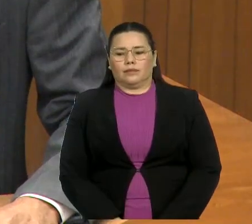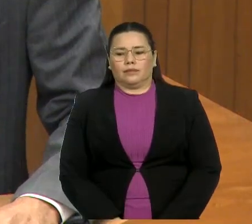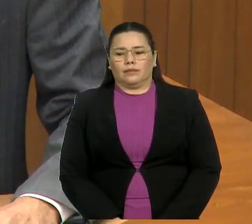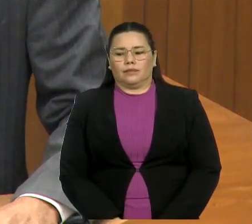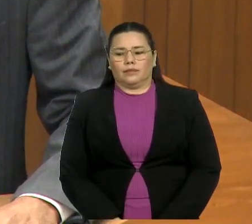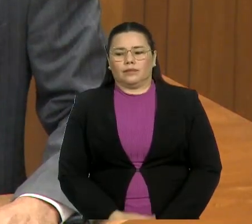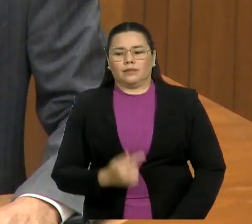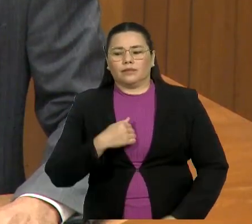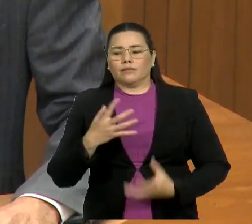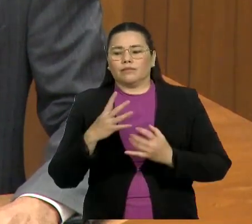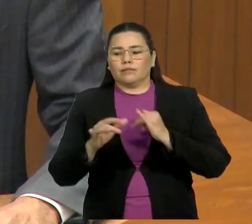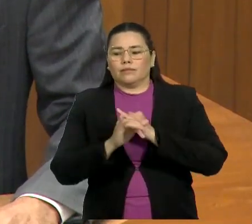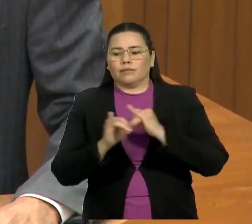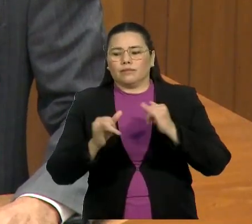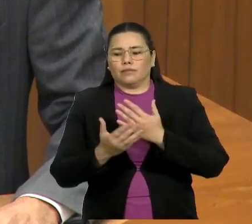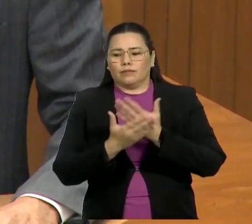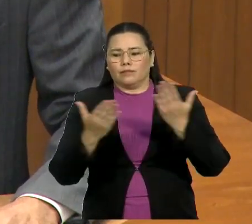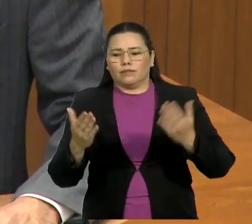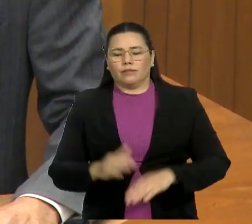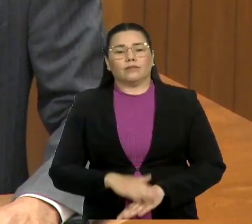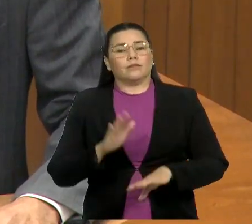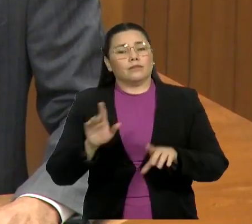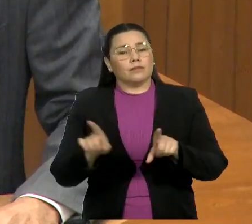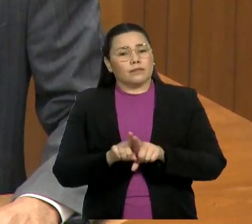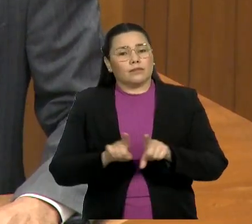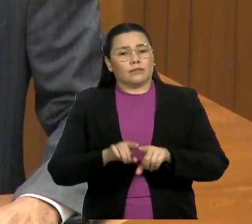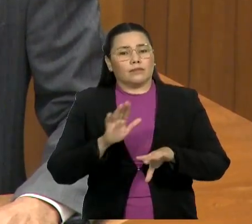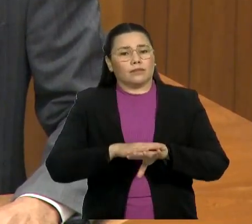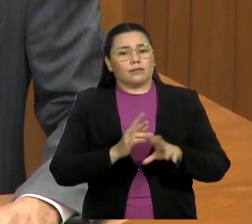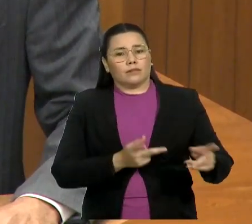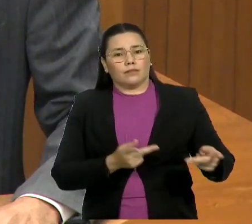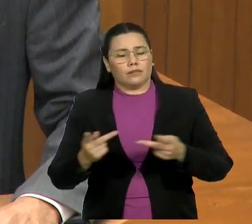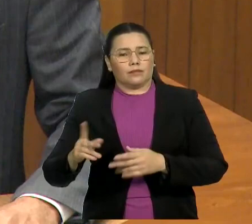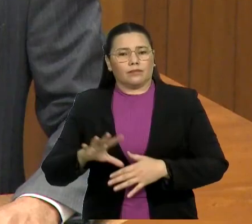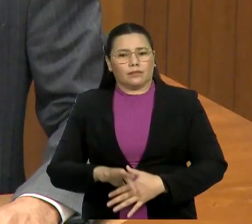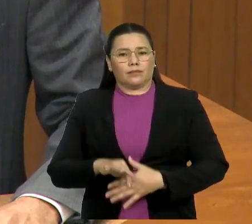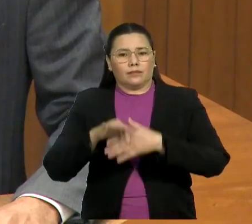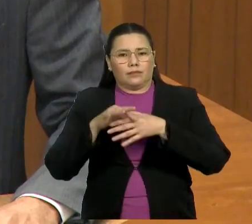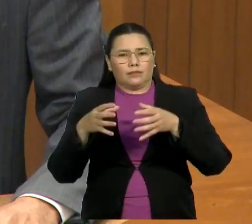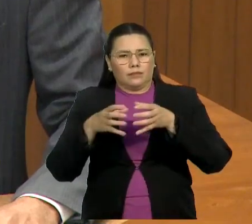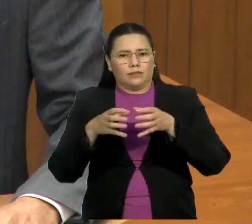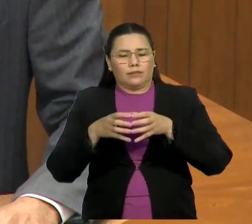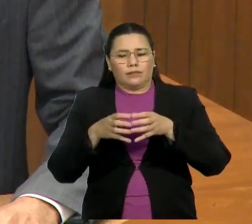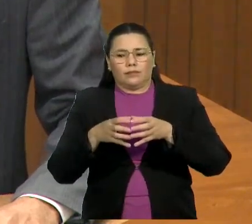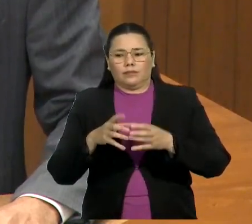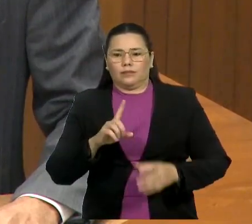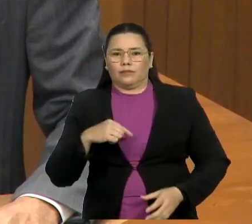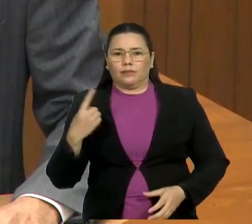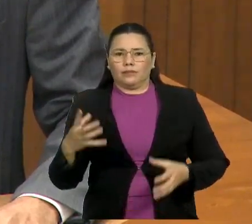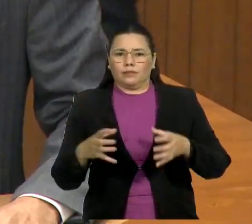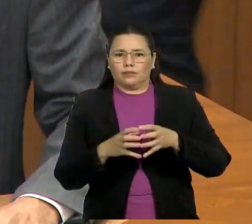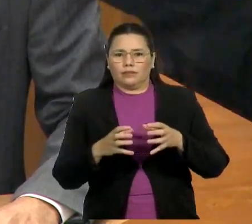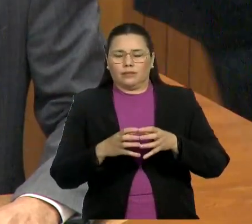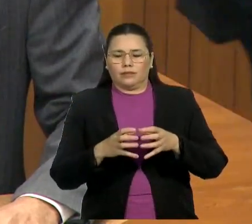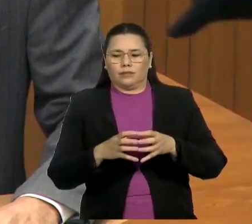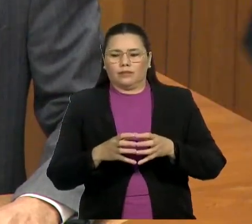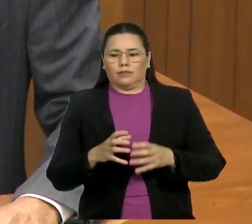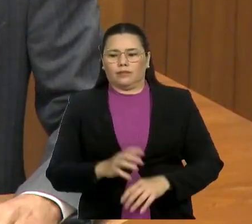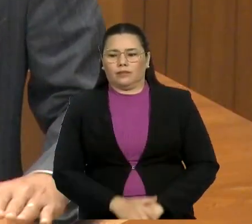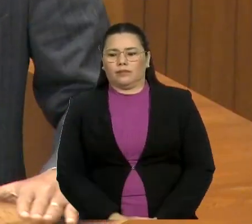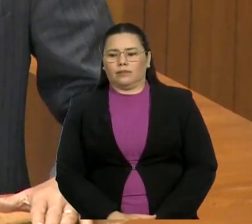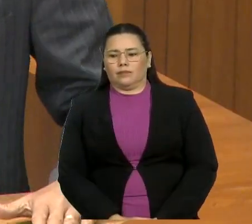informar, convidar algumas lideranças, a nossa militância, para o